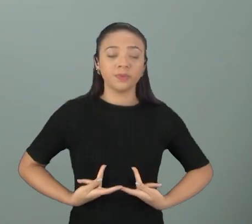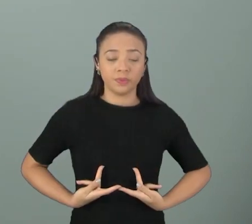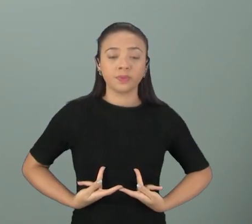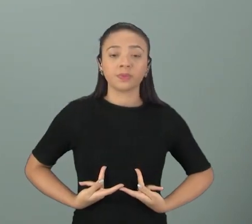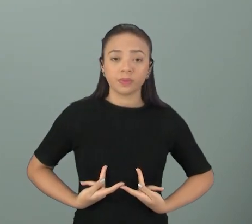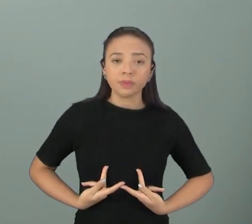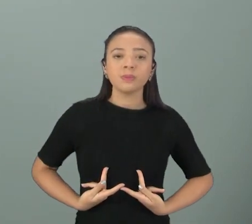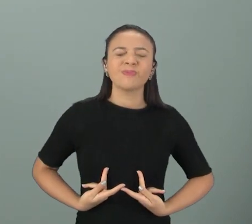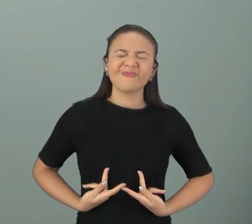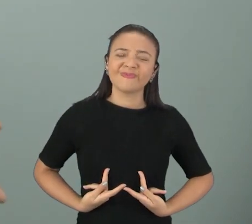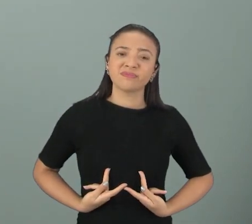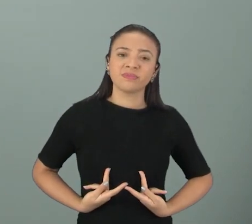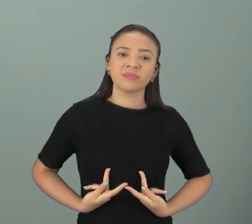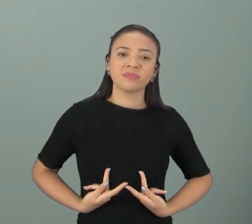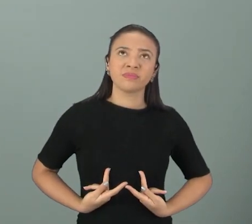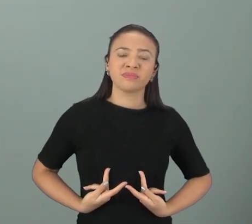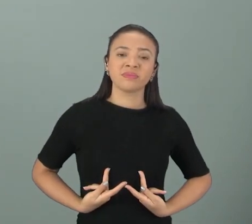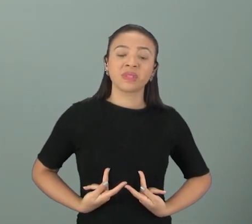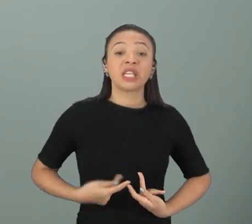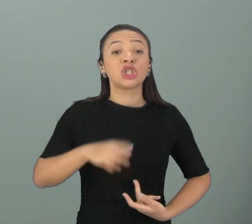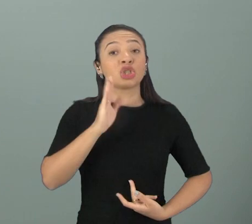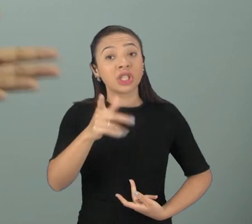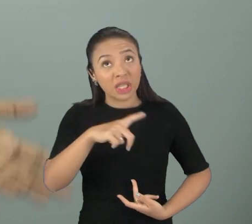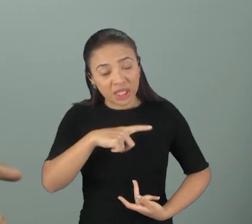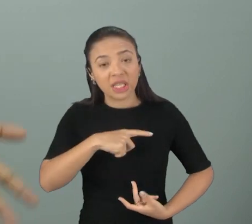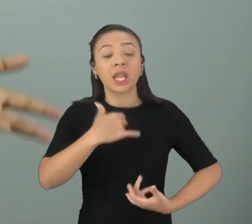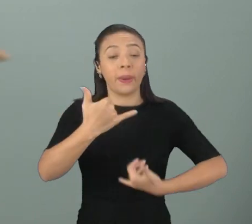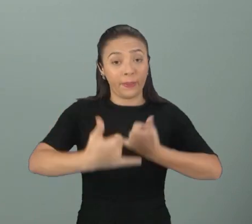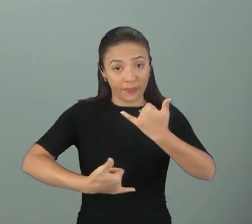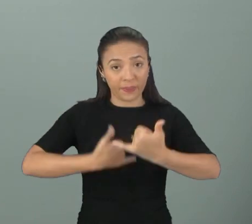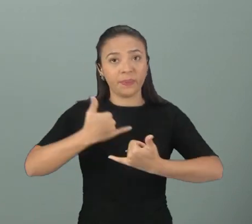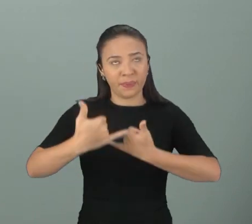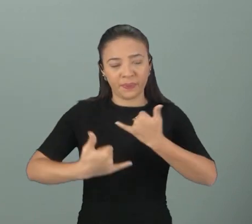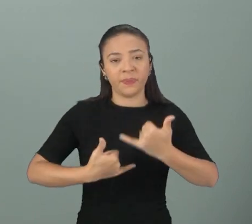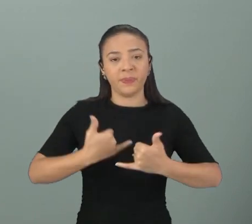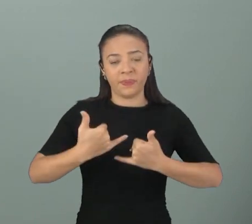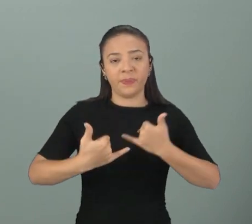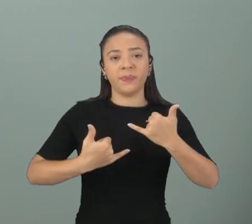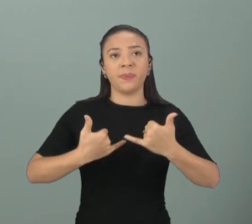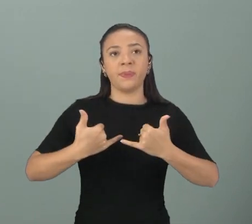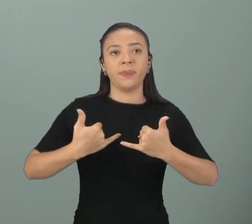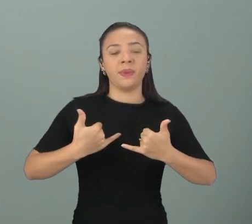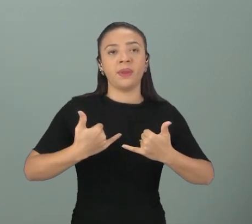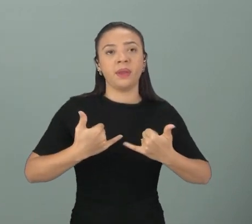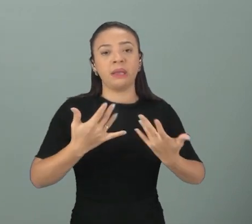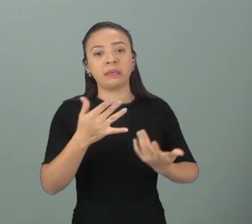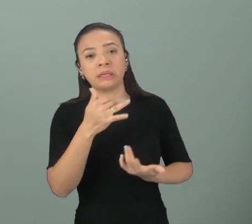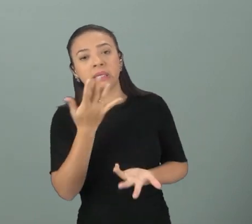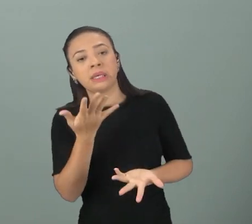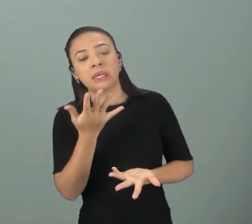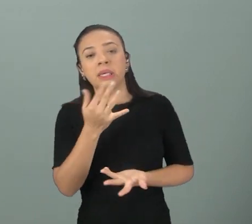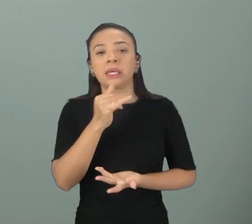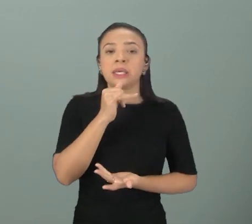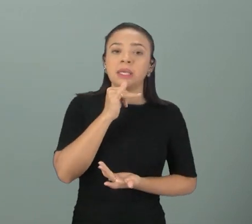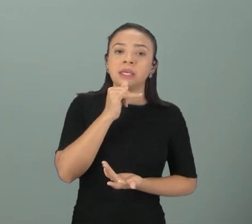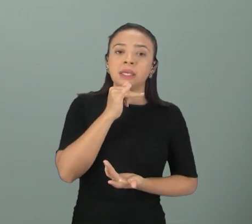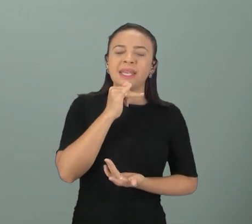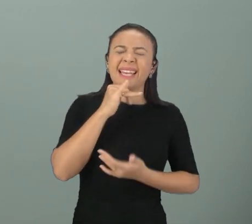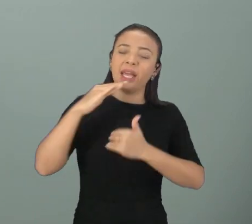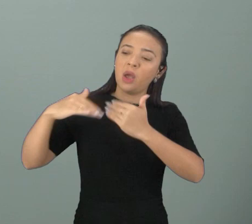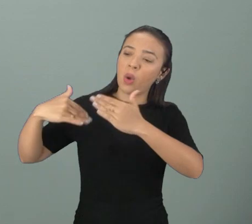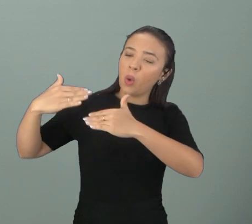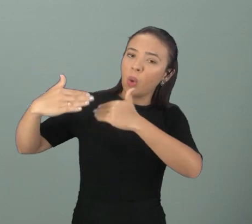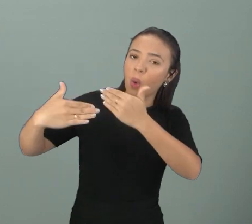desde quando o homem é homem, já existem os jogos e as brincadeiras, né? É um passar de tempo,